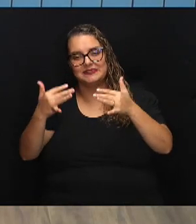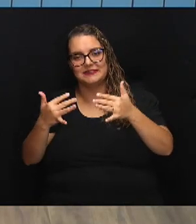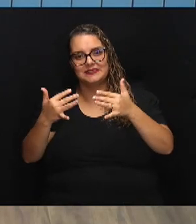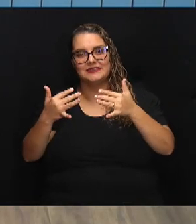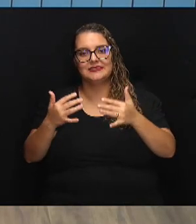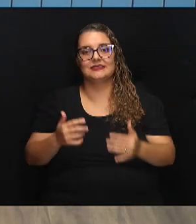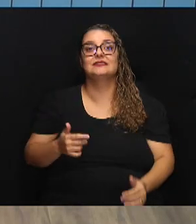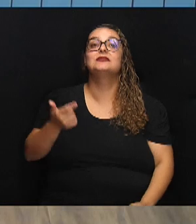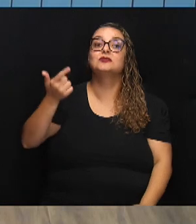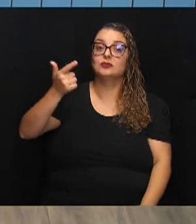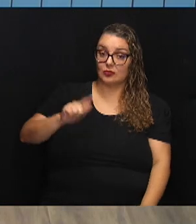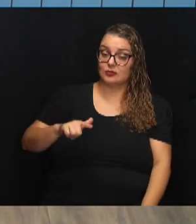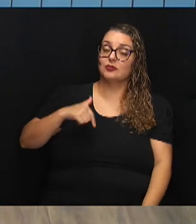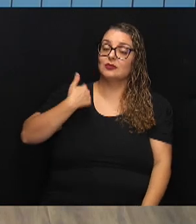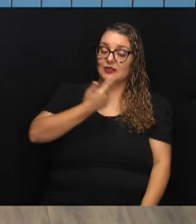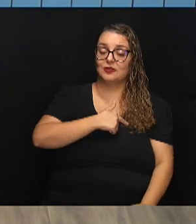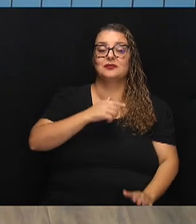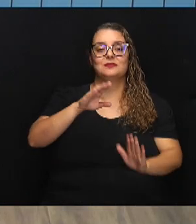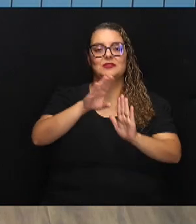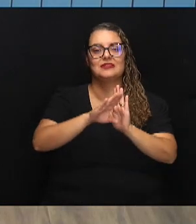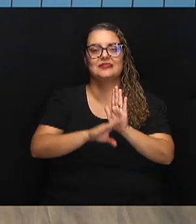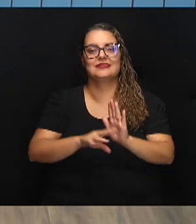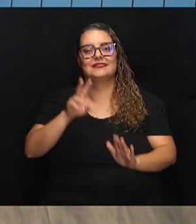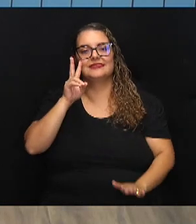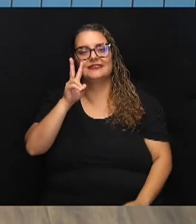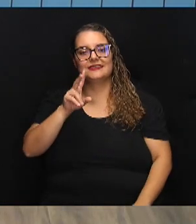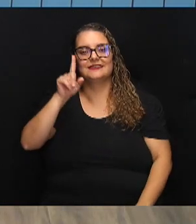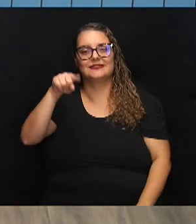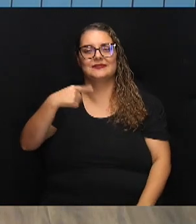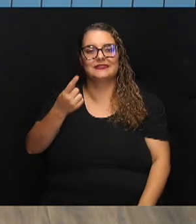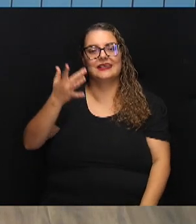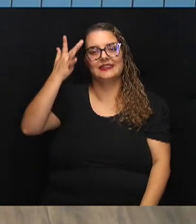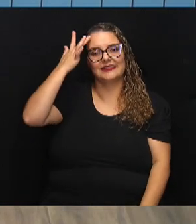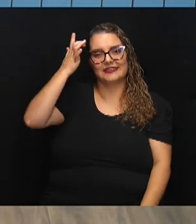sua audiência. Continue na nossa programação e nos